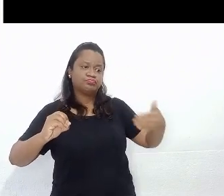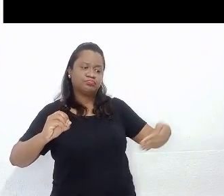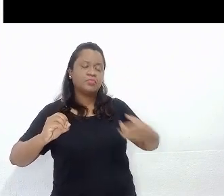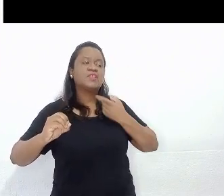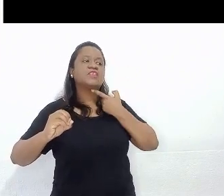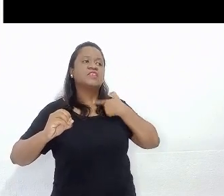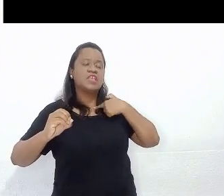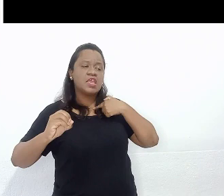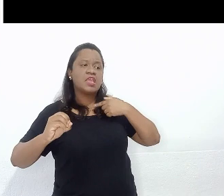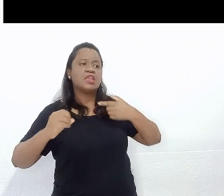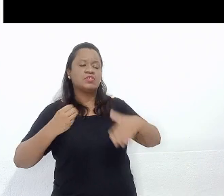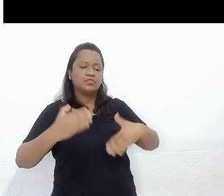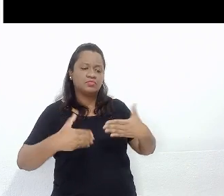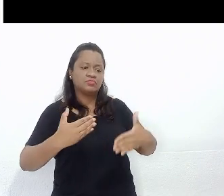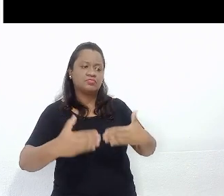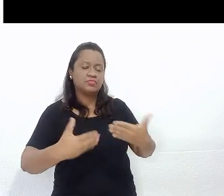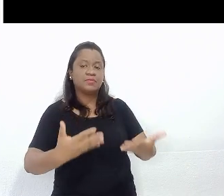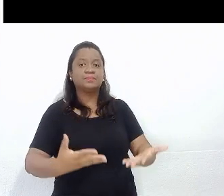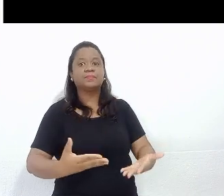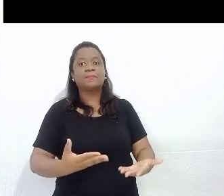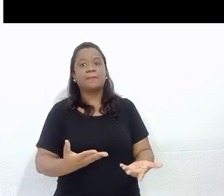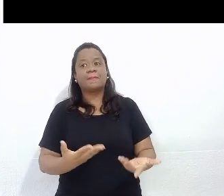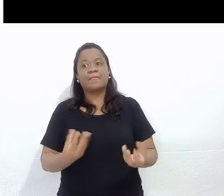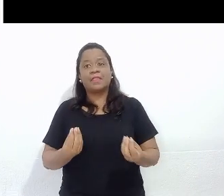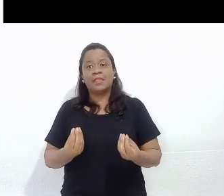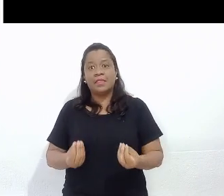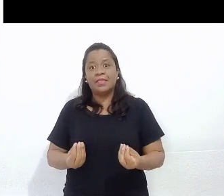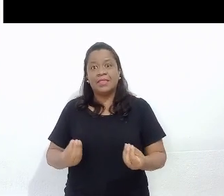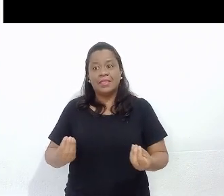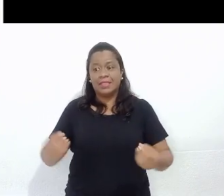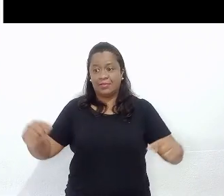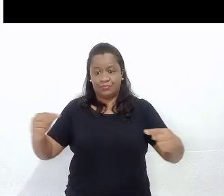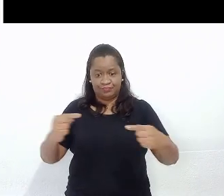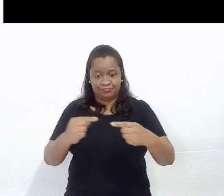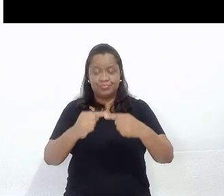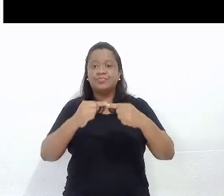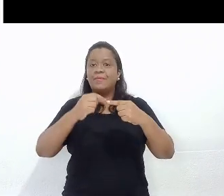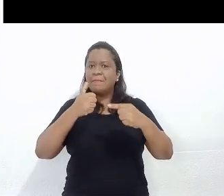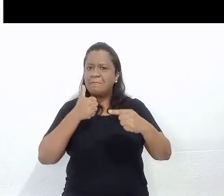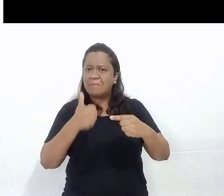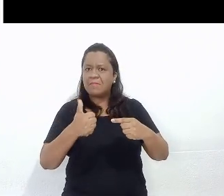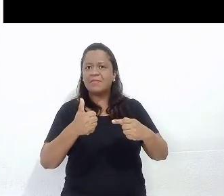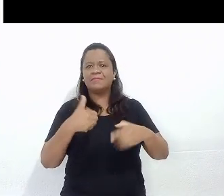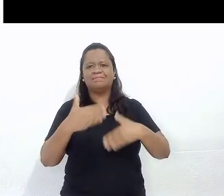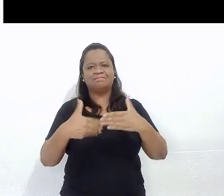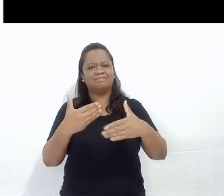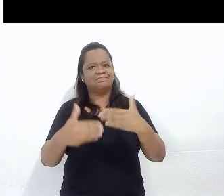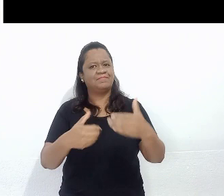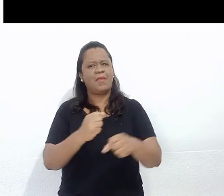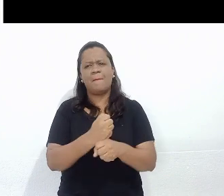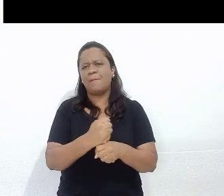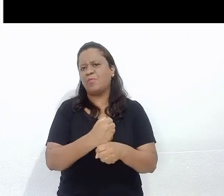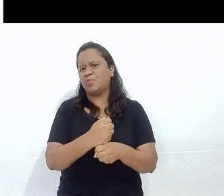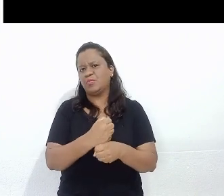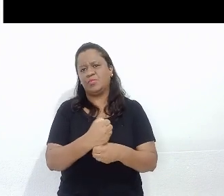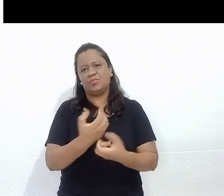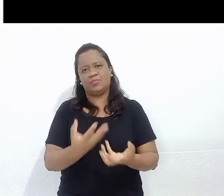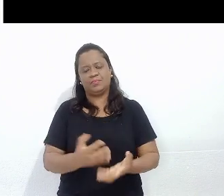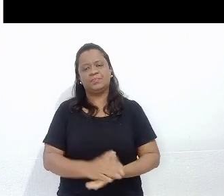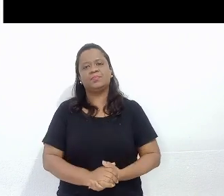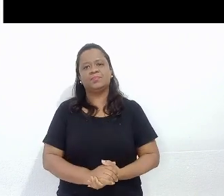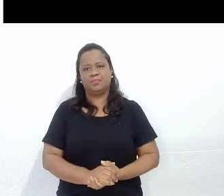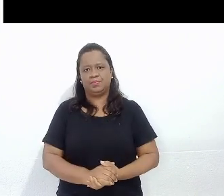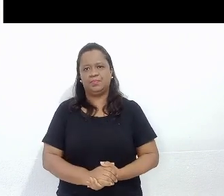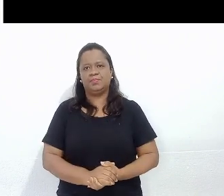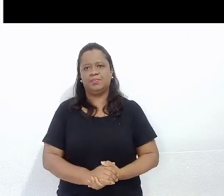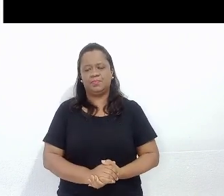Então, quando eles casam bem, geralmente é um casamento de muitos anos mesmo, tá? Porque assim, vamos lá, a gente